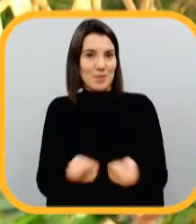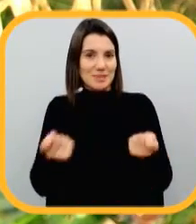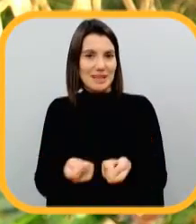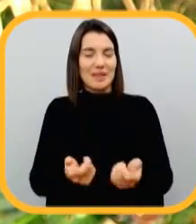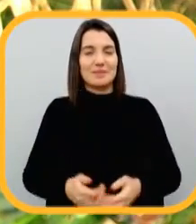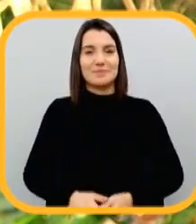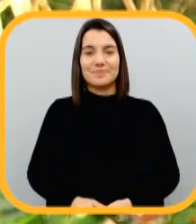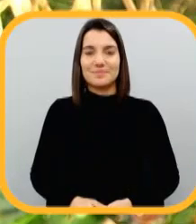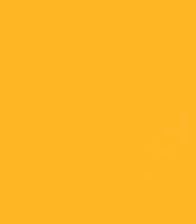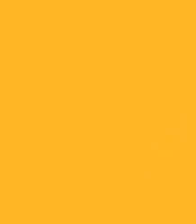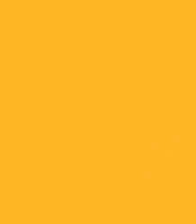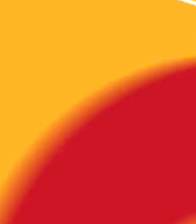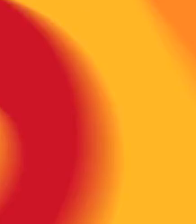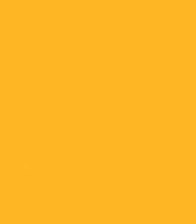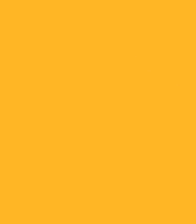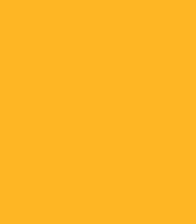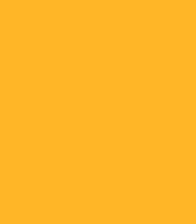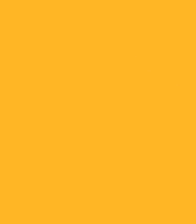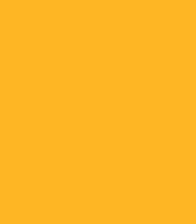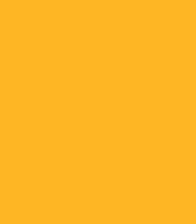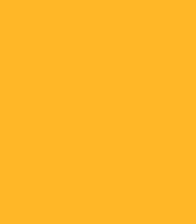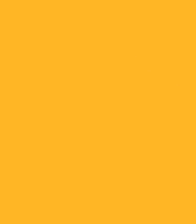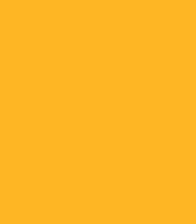através da psicologia da publicidade.